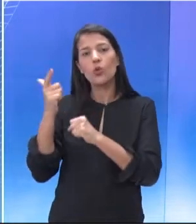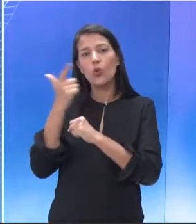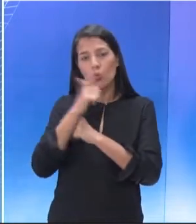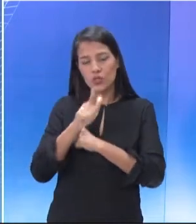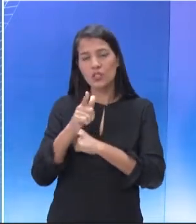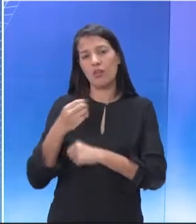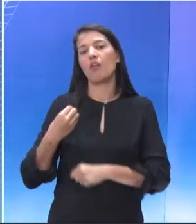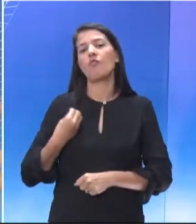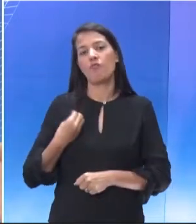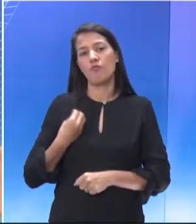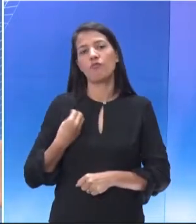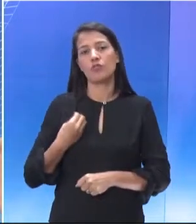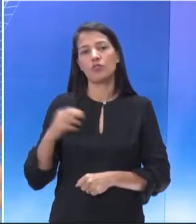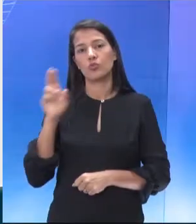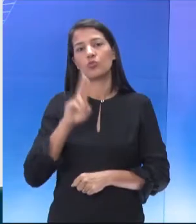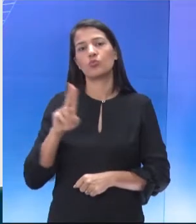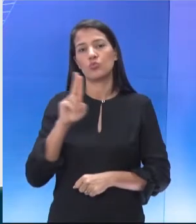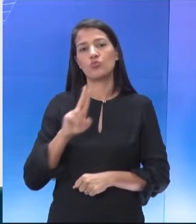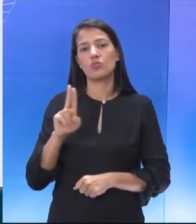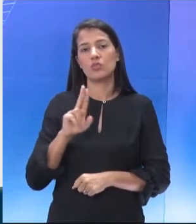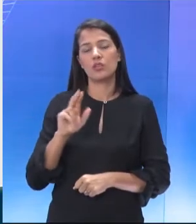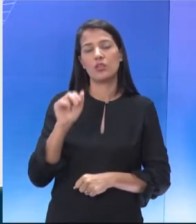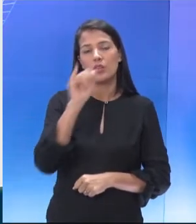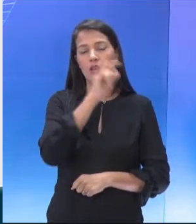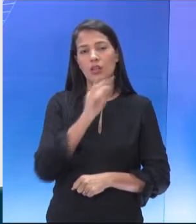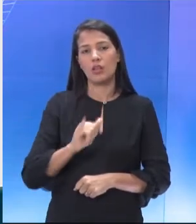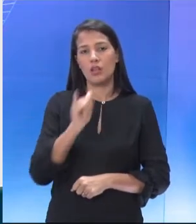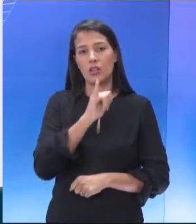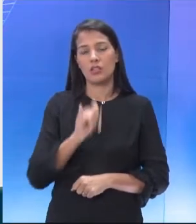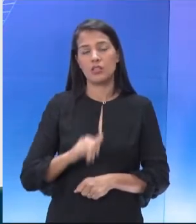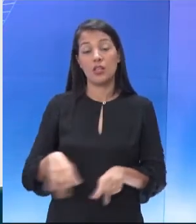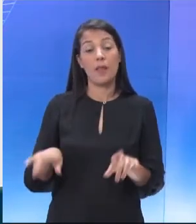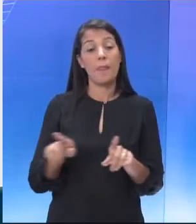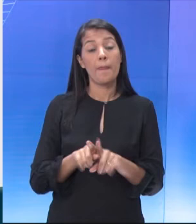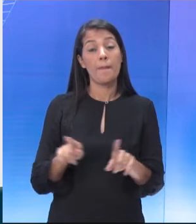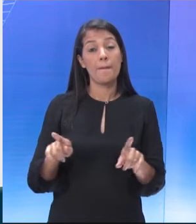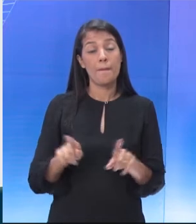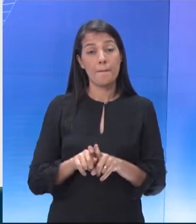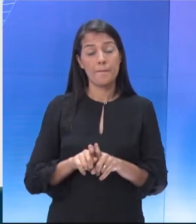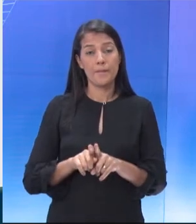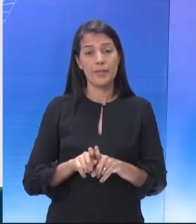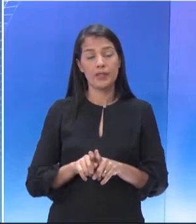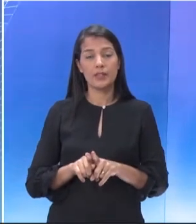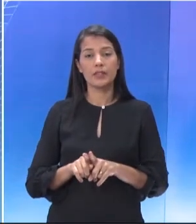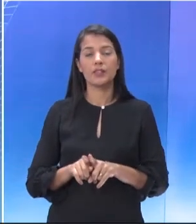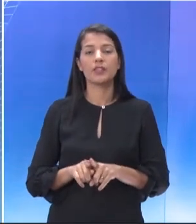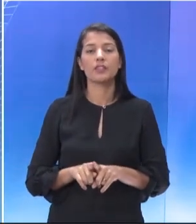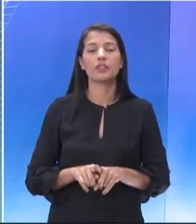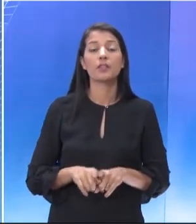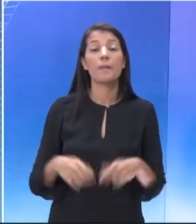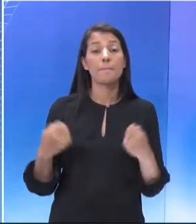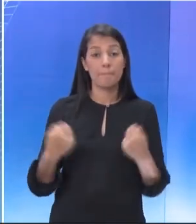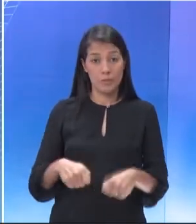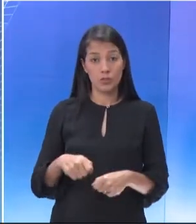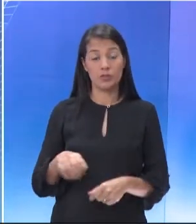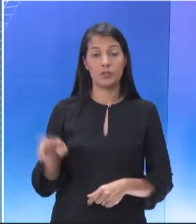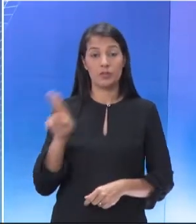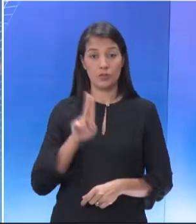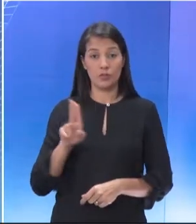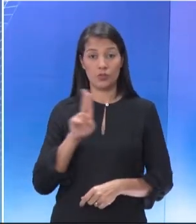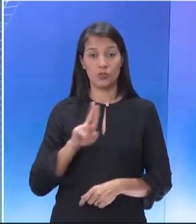Também funciona como isolante térmico, daí também o urso precisar de grandes quantidades de alimento para